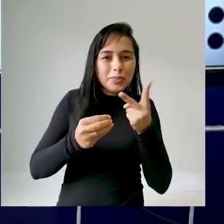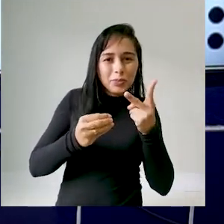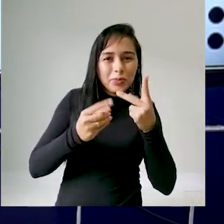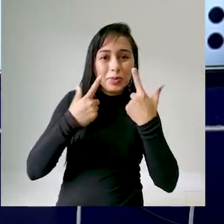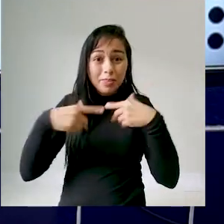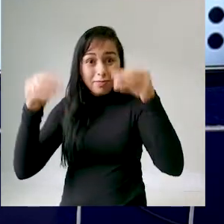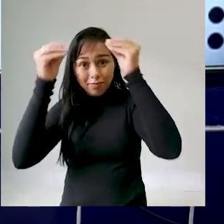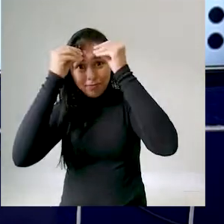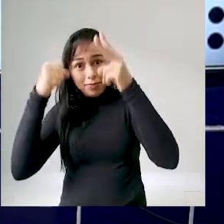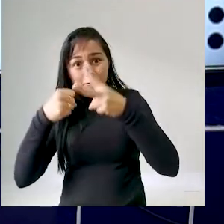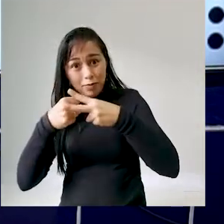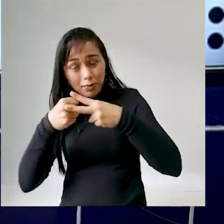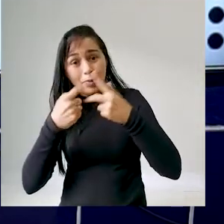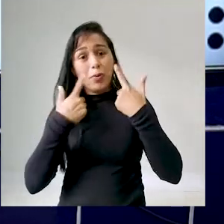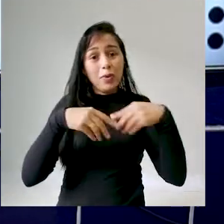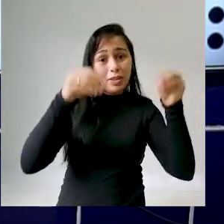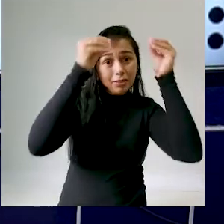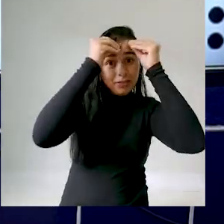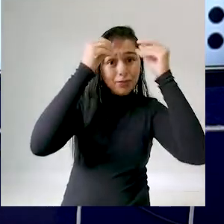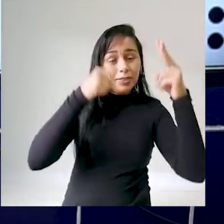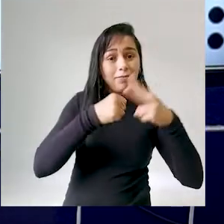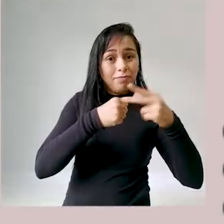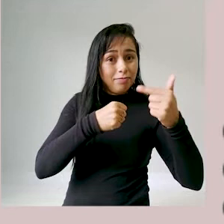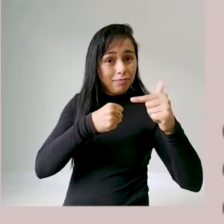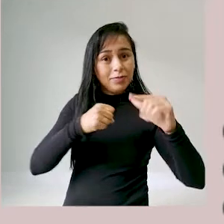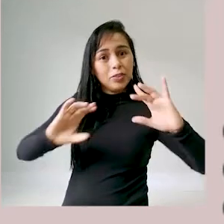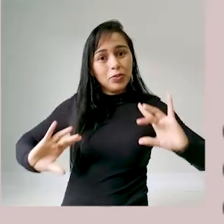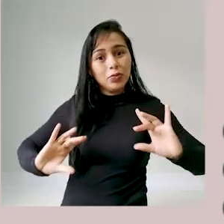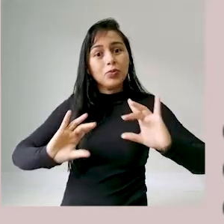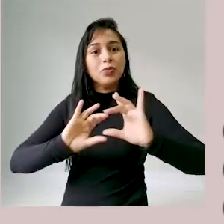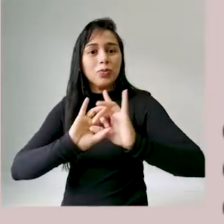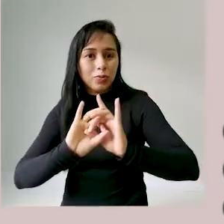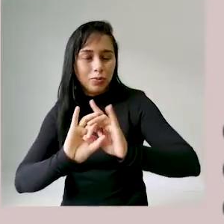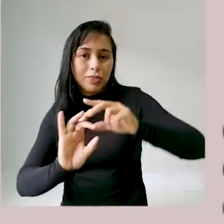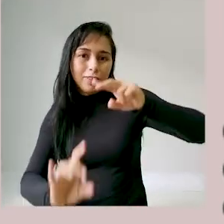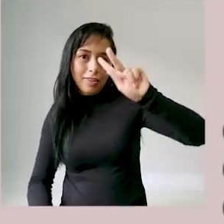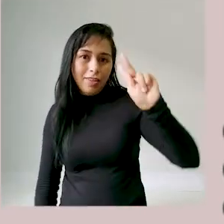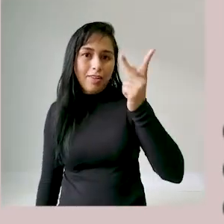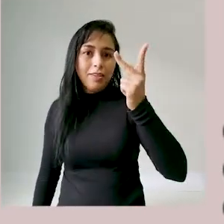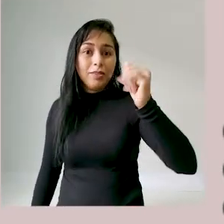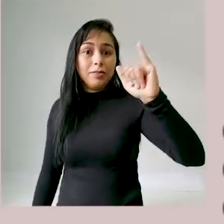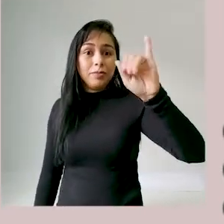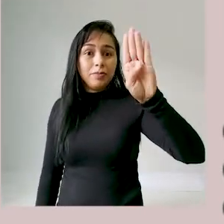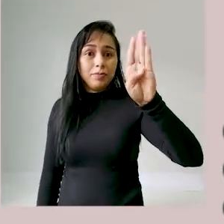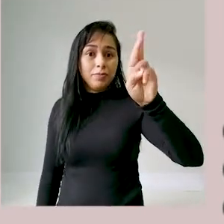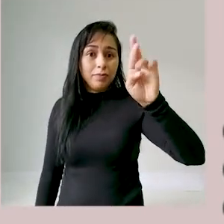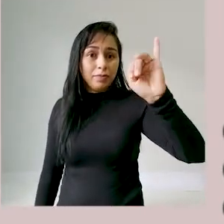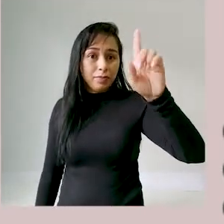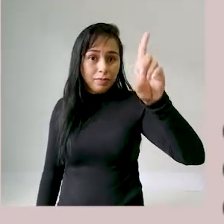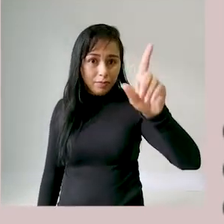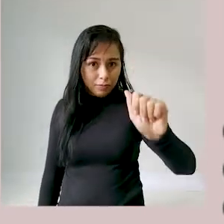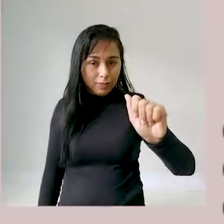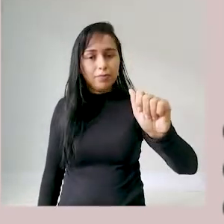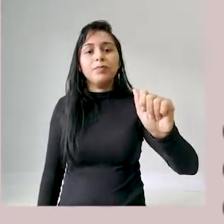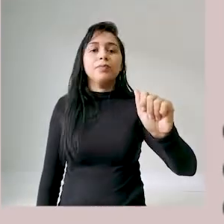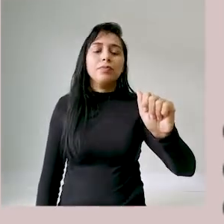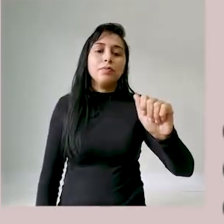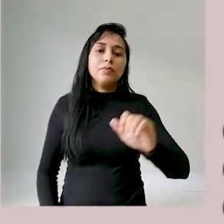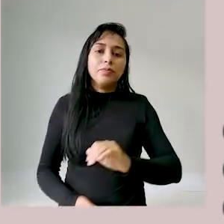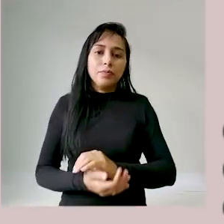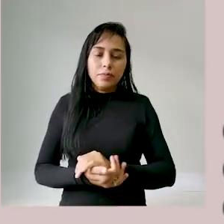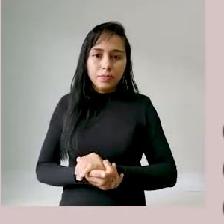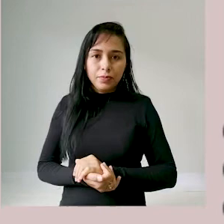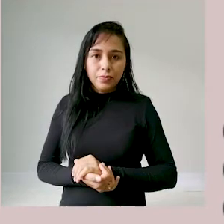essa mistura da linguagem verbal com a não verbal. Nós utilizamos tanto palavras quanto símbolos ou cores,